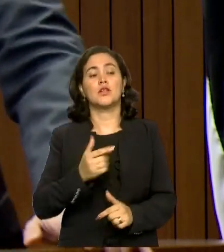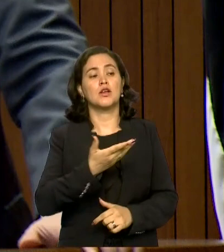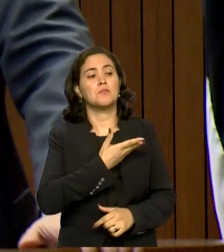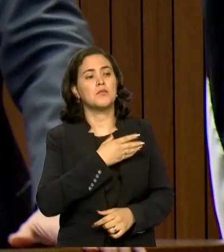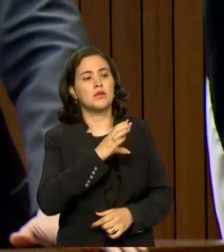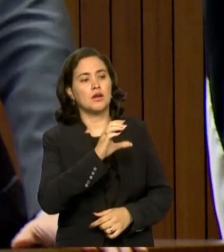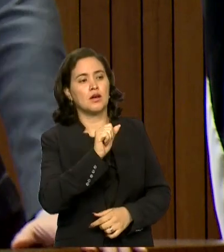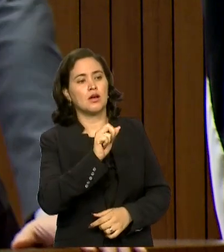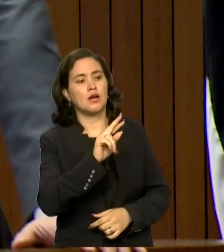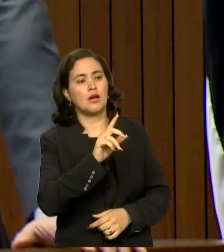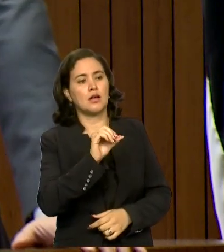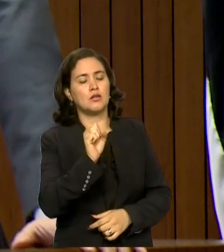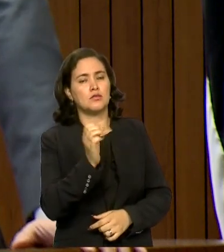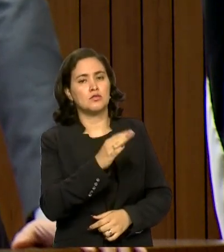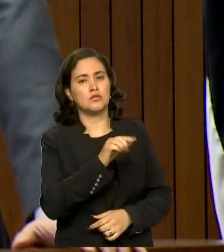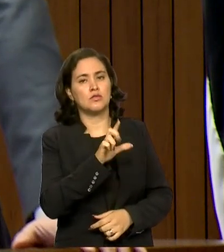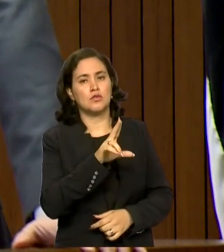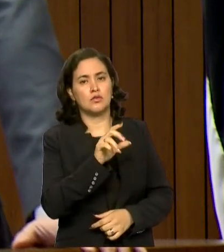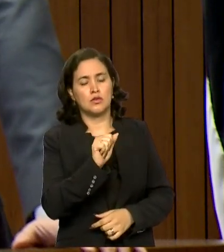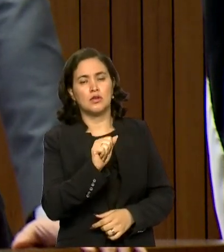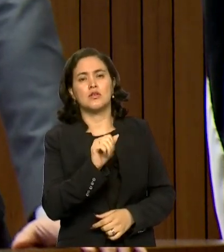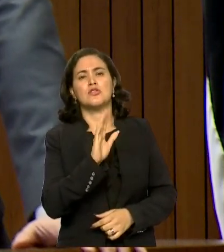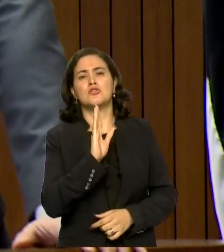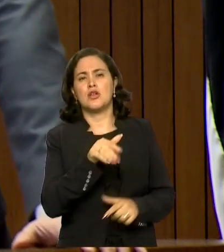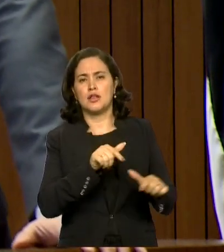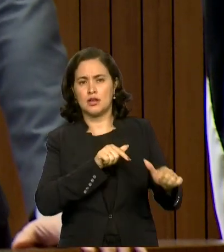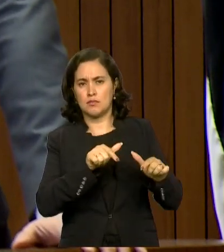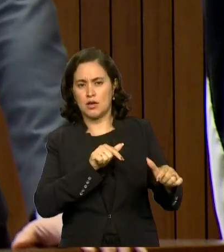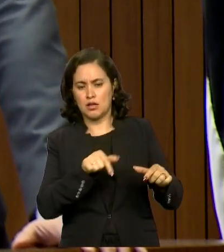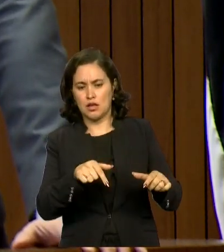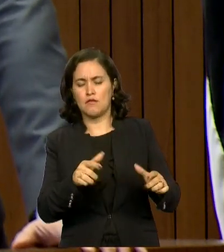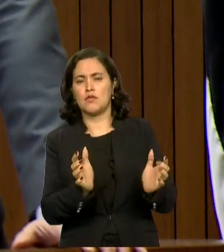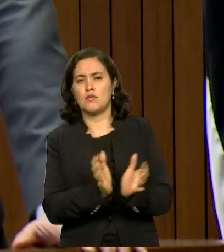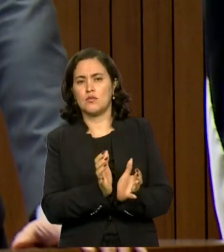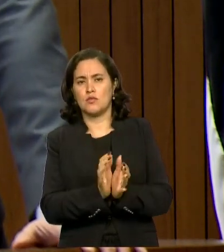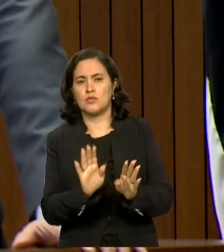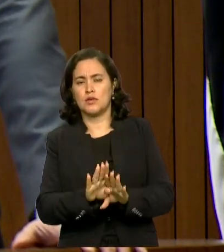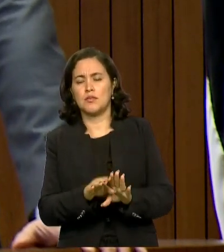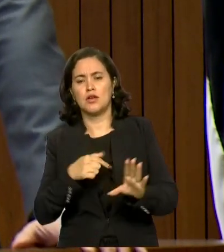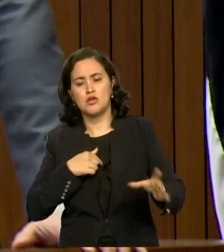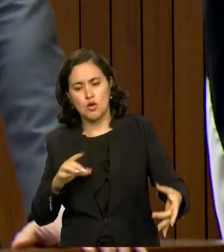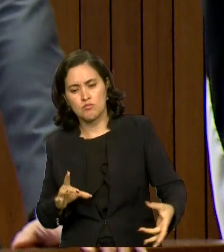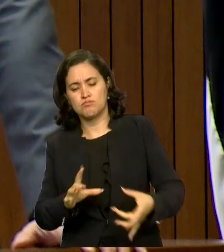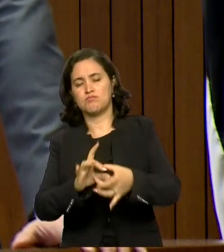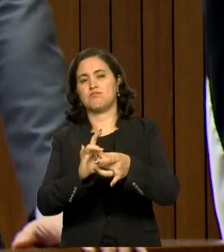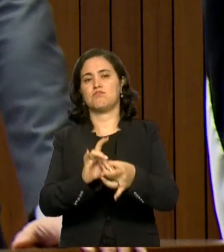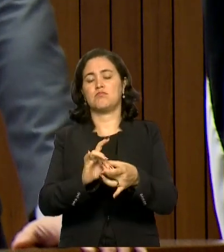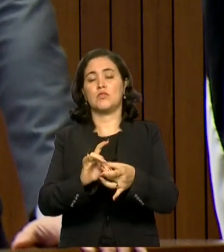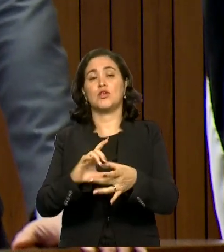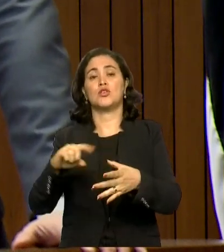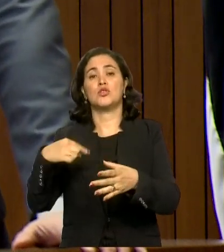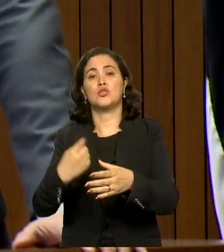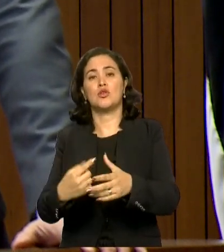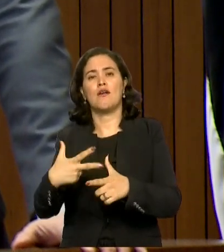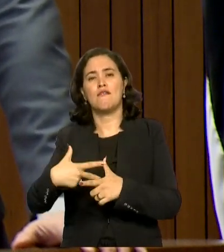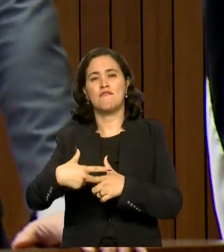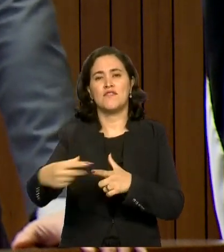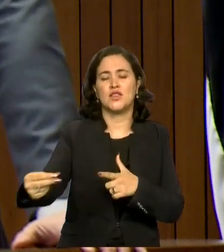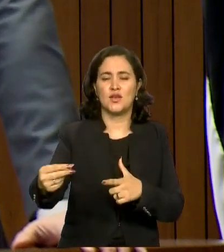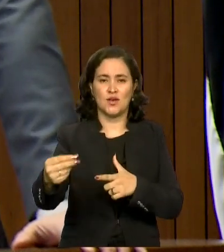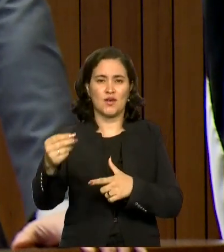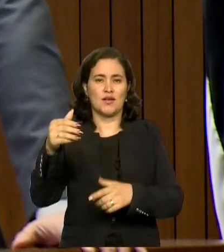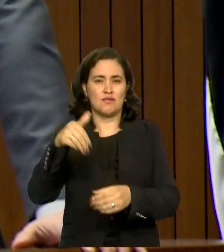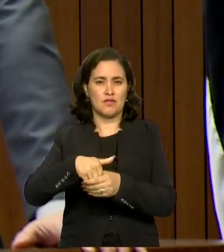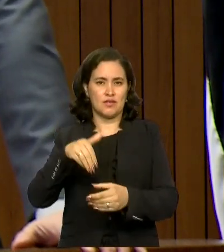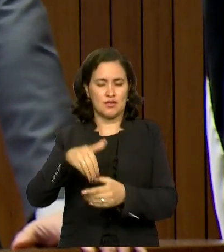e eu pude me juntar a esse time vitorioso que acabou vencendo as eleições de 2014. Pensei naquele momento,